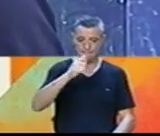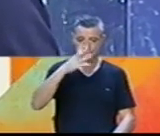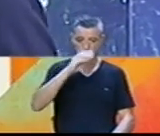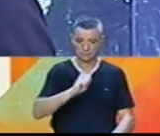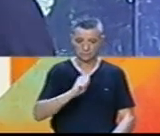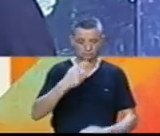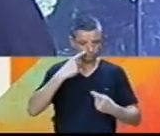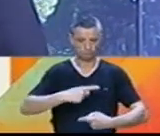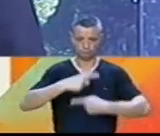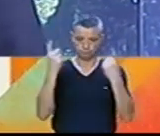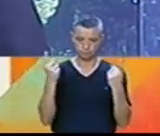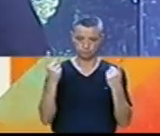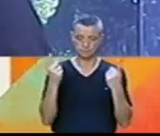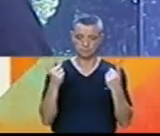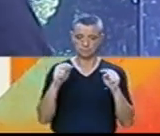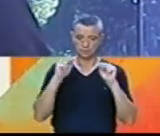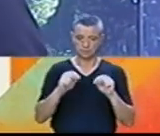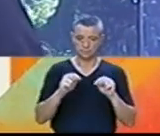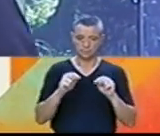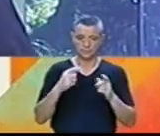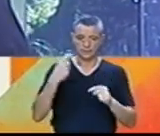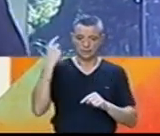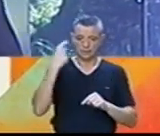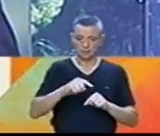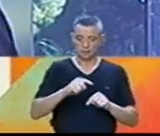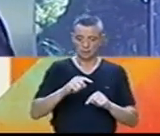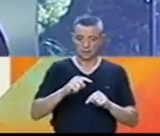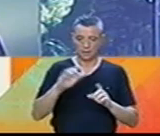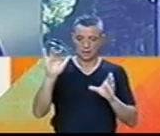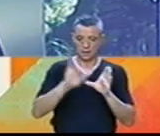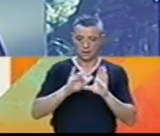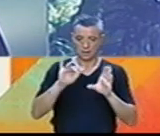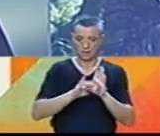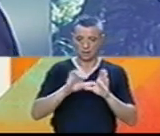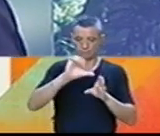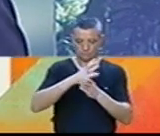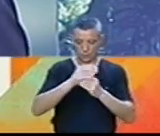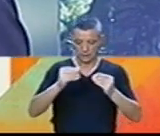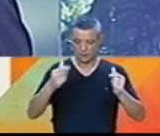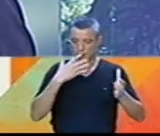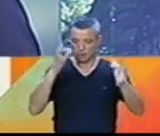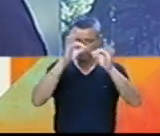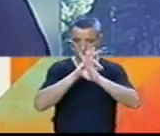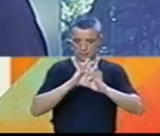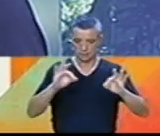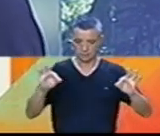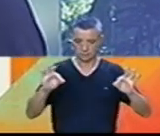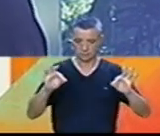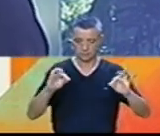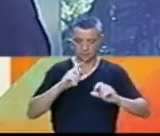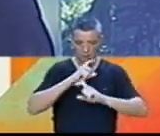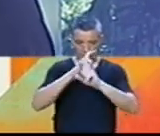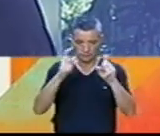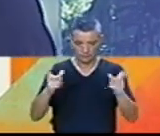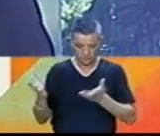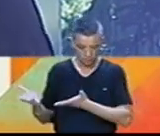hoje reconhecido por aqueles que o utilizam, que o frequentam, como de altíssima qualidade. E, portanto, mais uma vez, renovo o